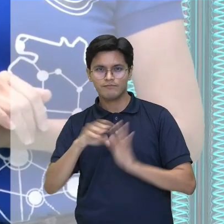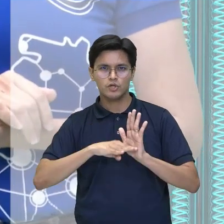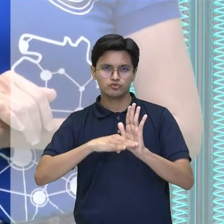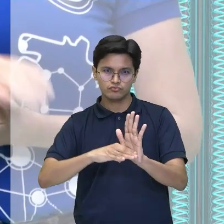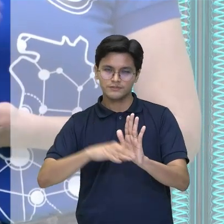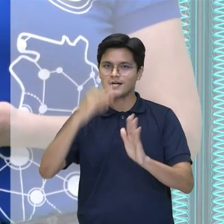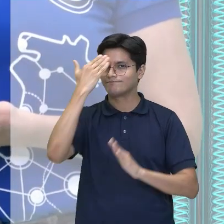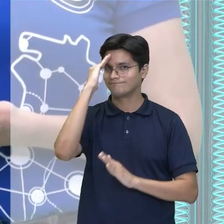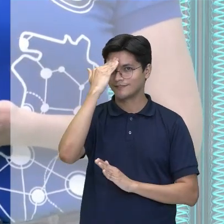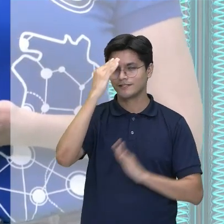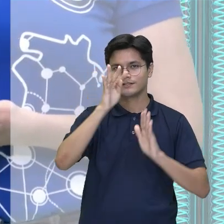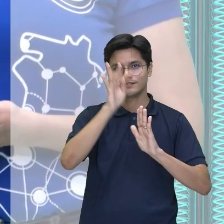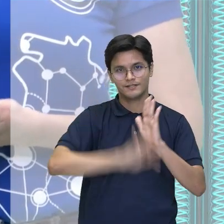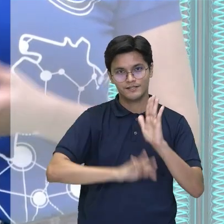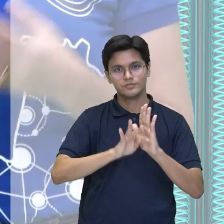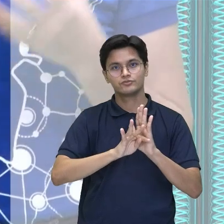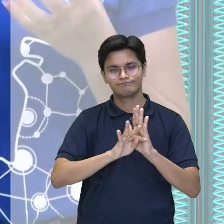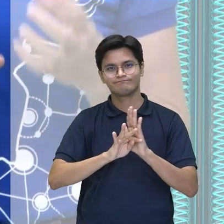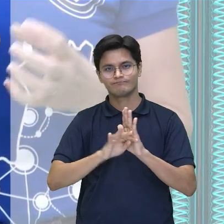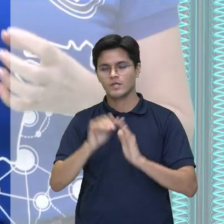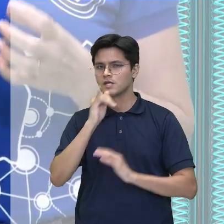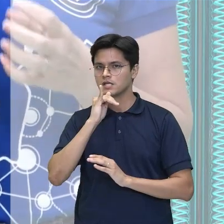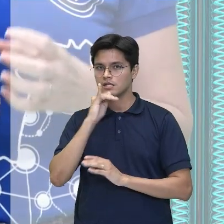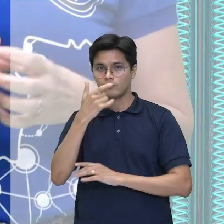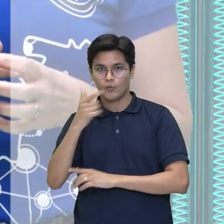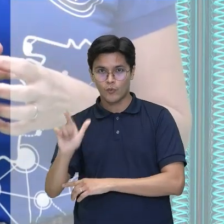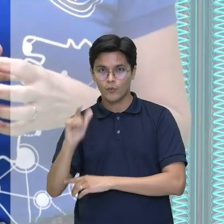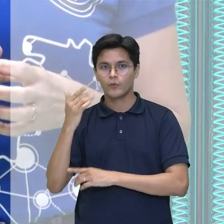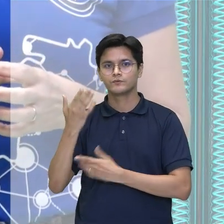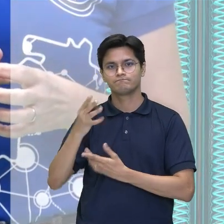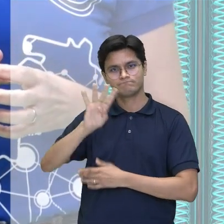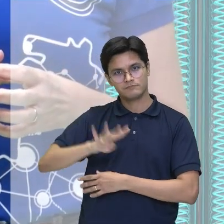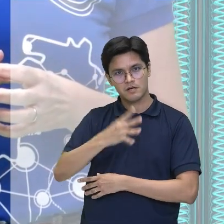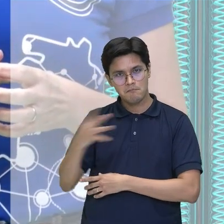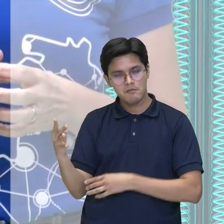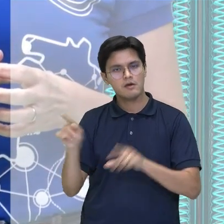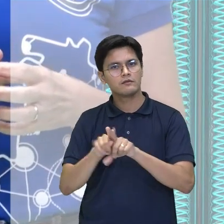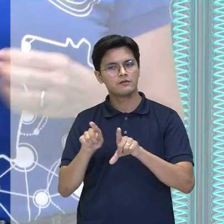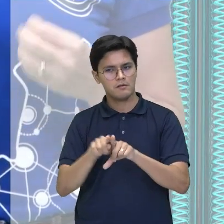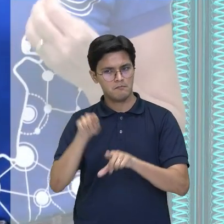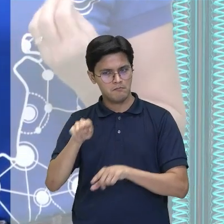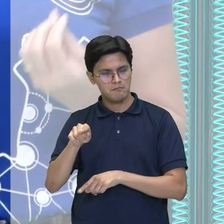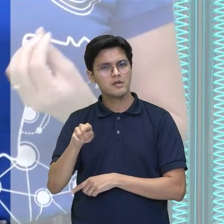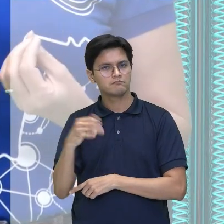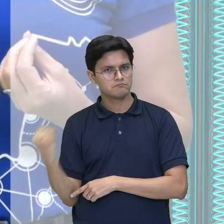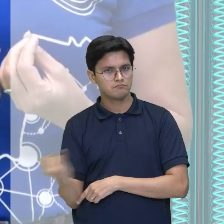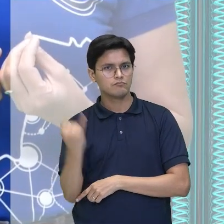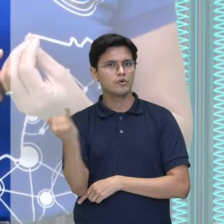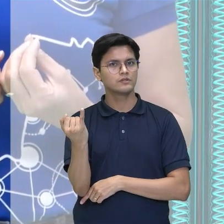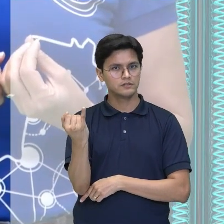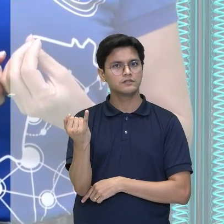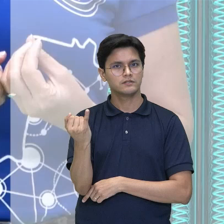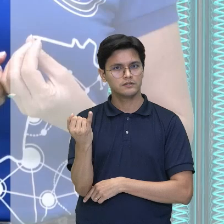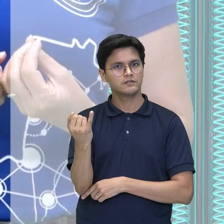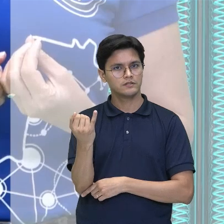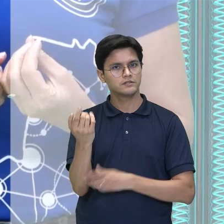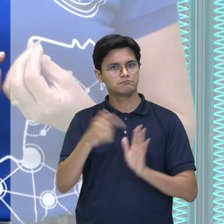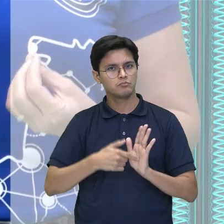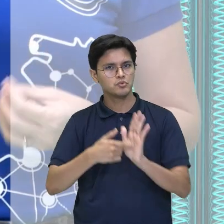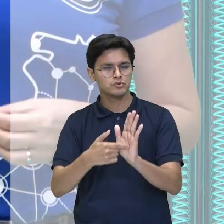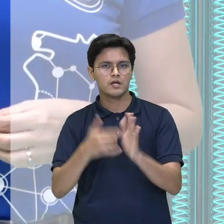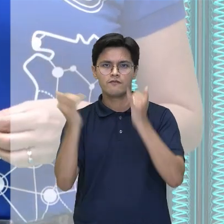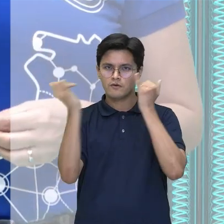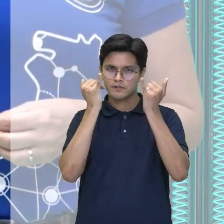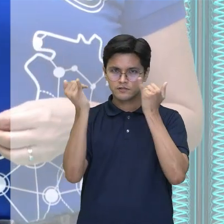exemplos. Tabelas também são muito úteis, né, para passar informações, né, para a gente poder compreender um